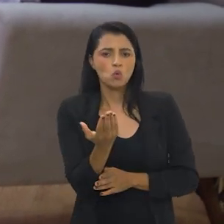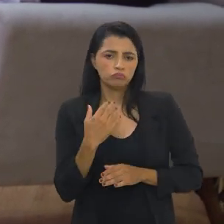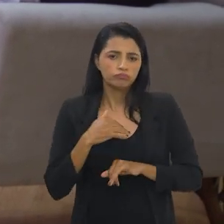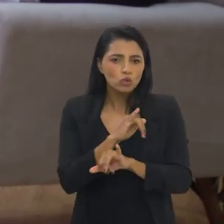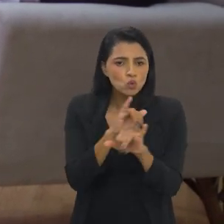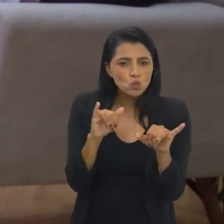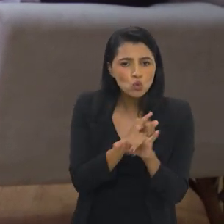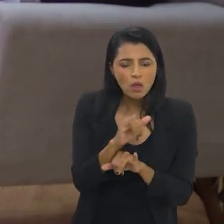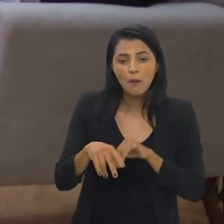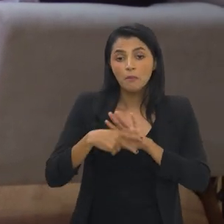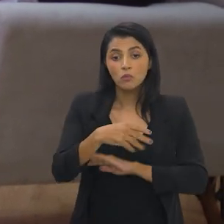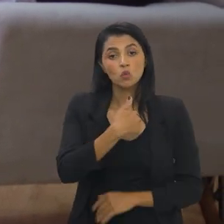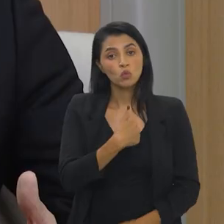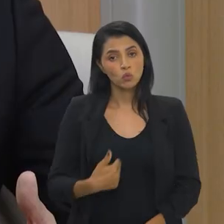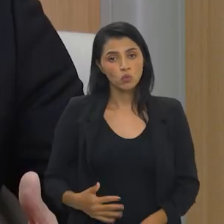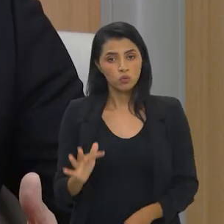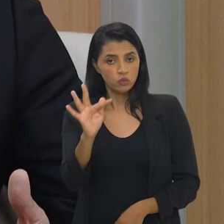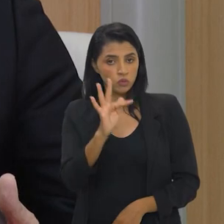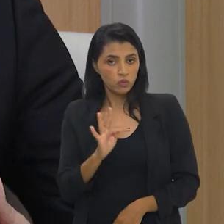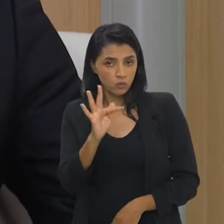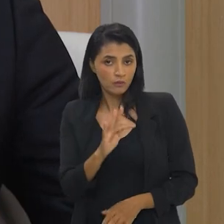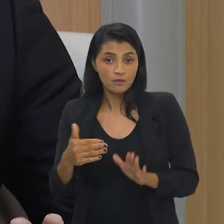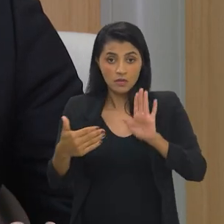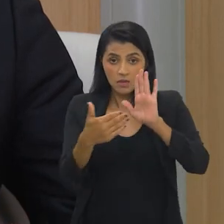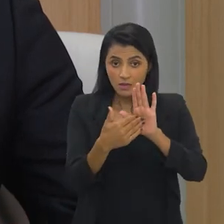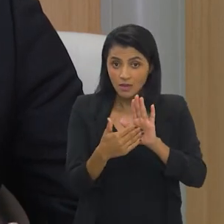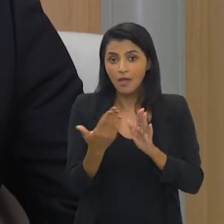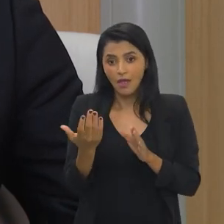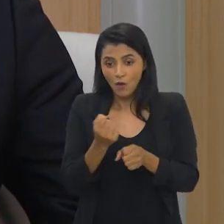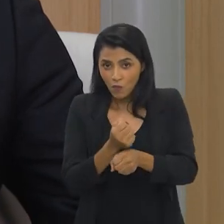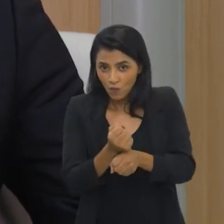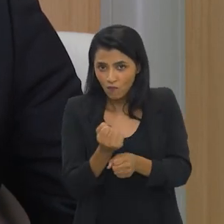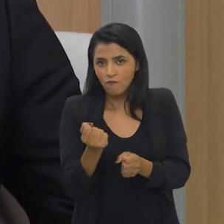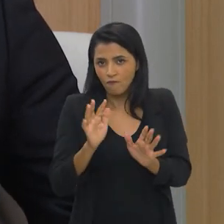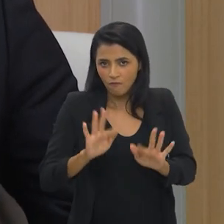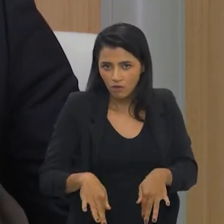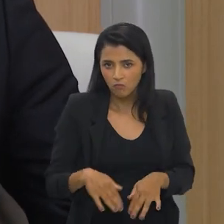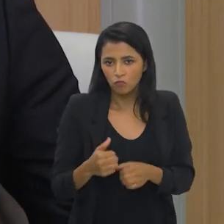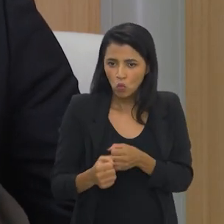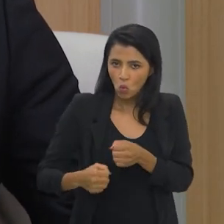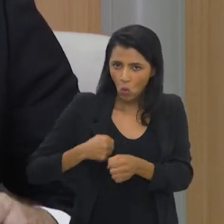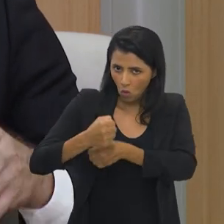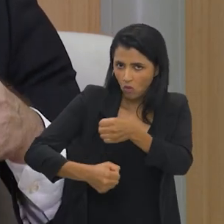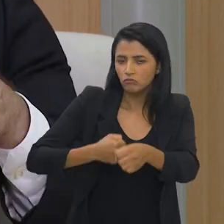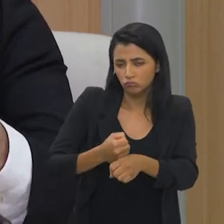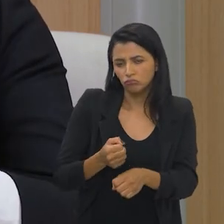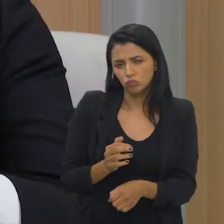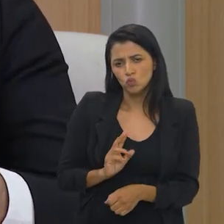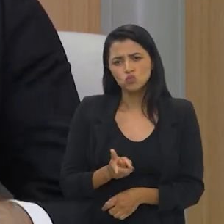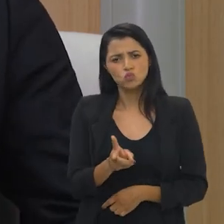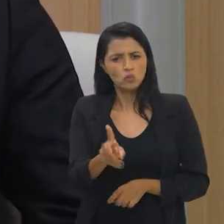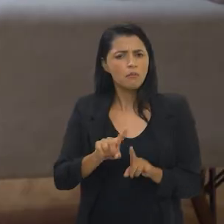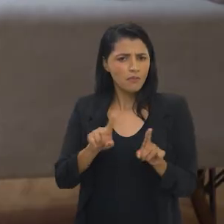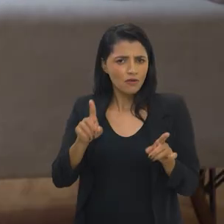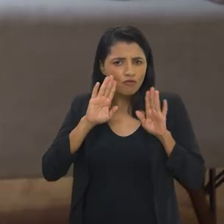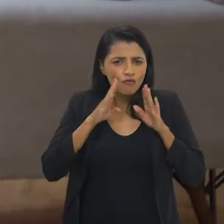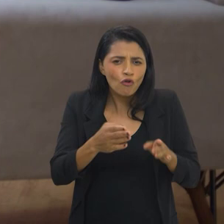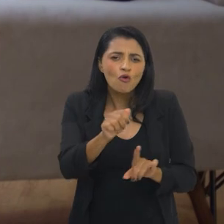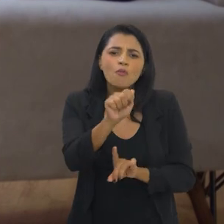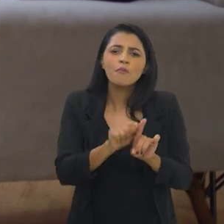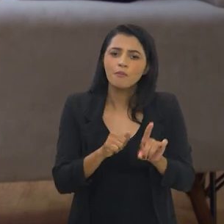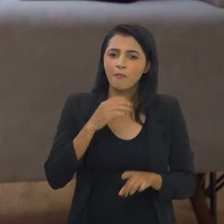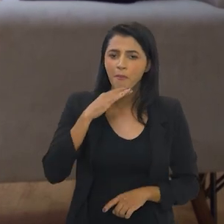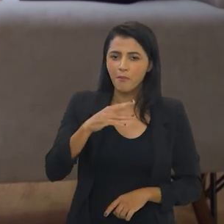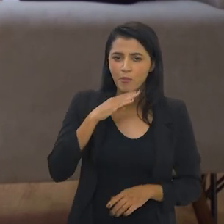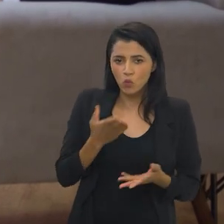implementadas anunciadas pelo Governo Federal que vão até o final deste ano e os próximos anos também mas com destaque nesse mês